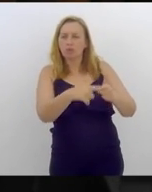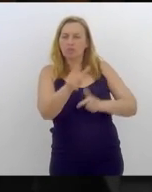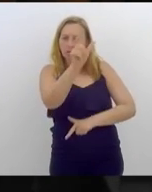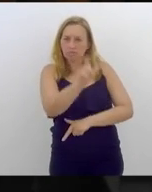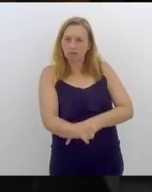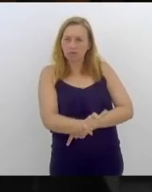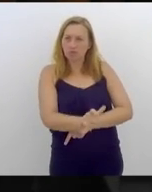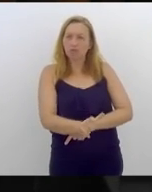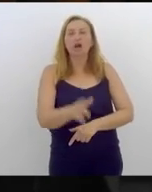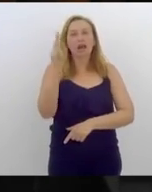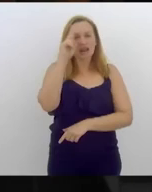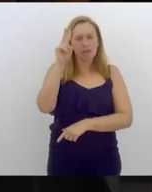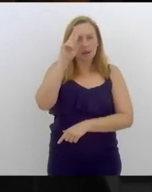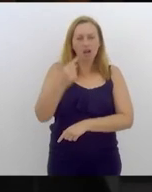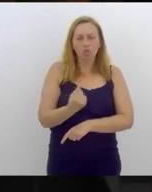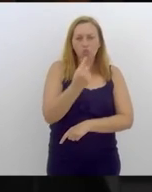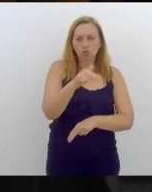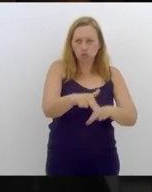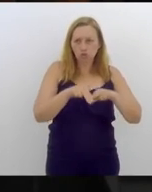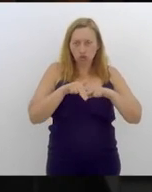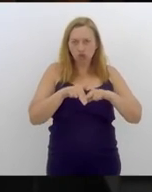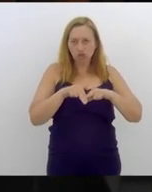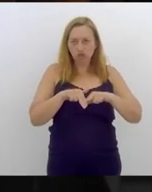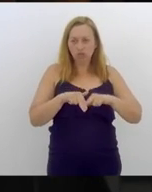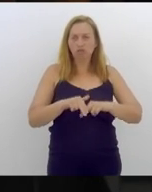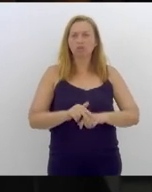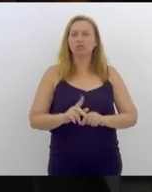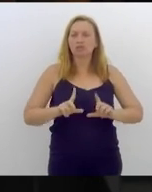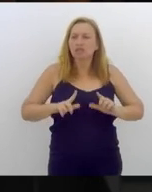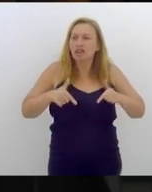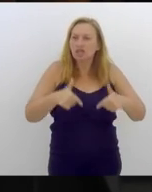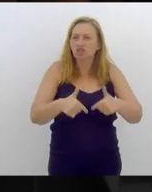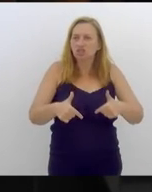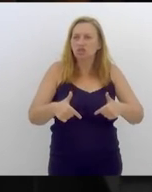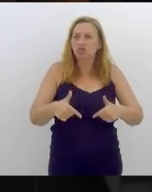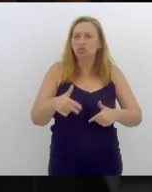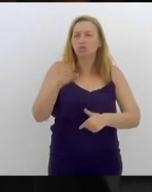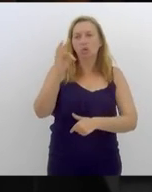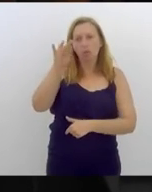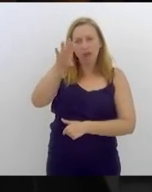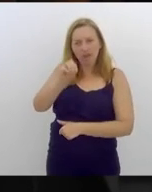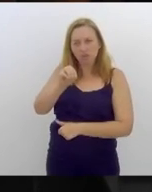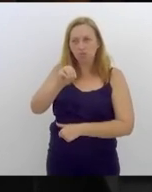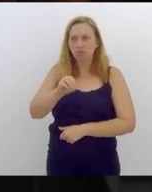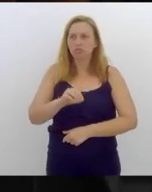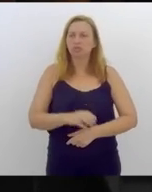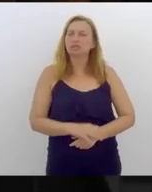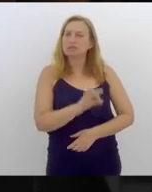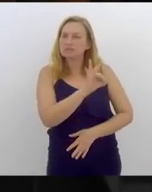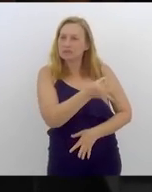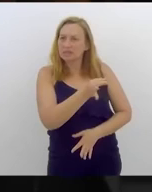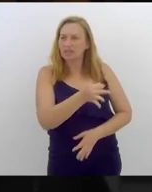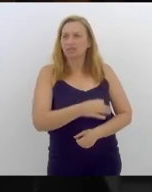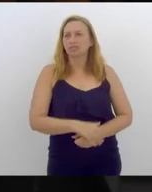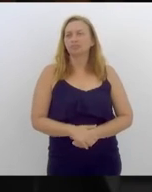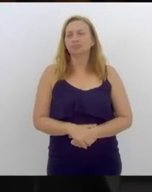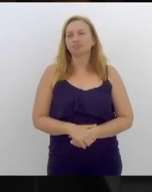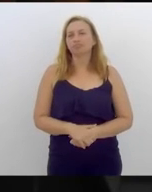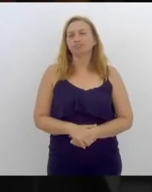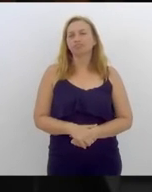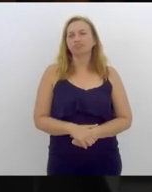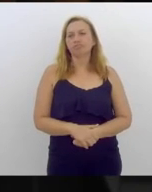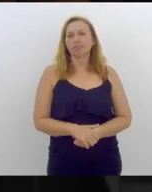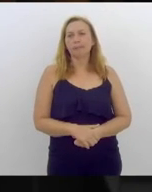que um dos motivos dessa ação do Roberto Jefferson era a certeza e